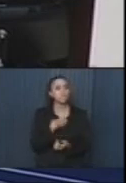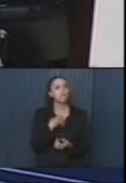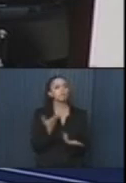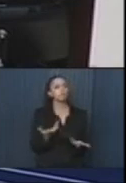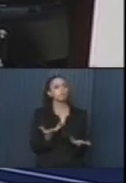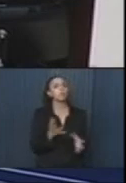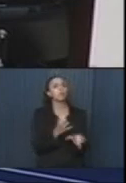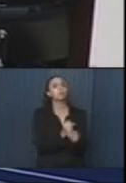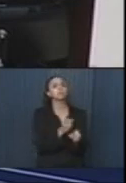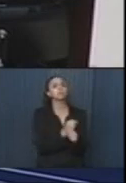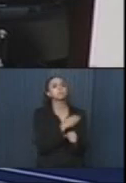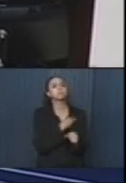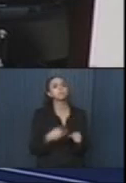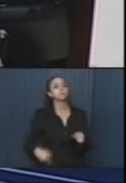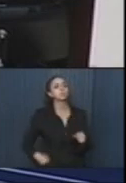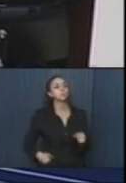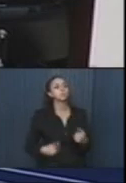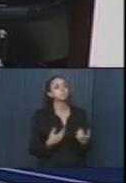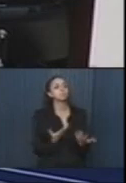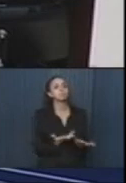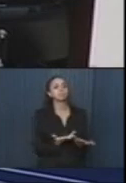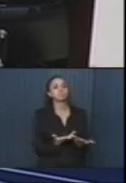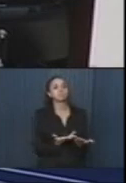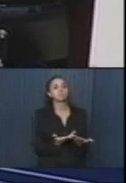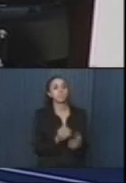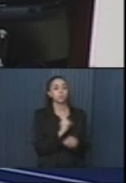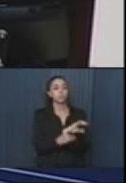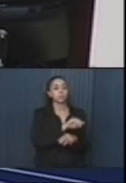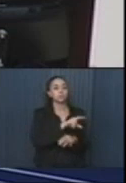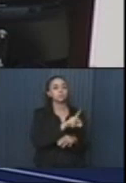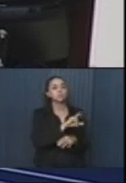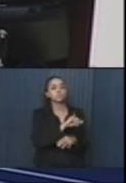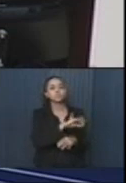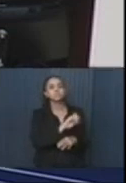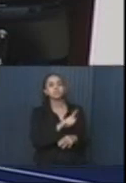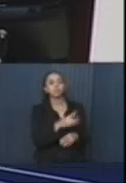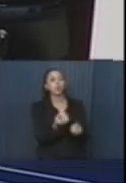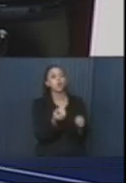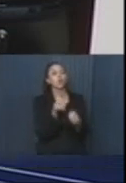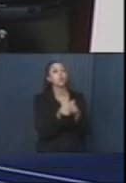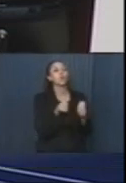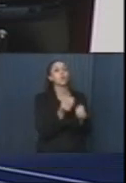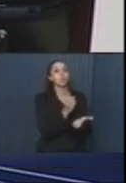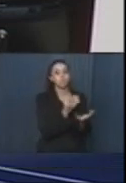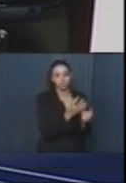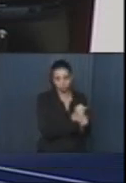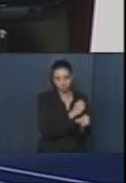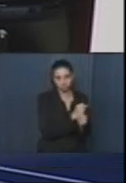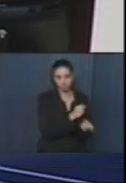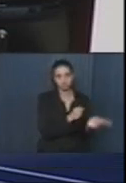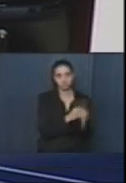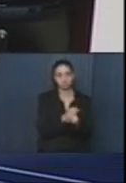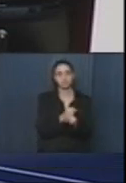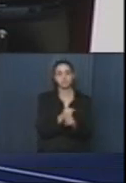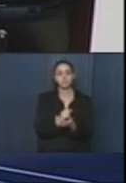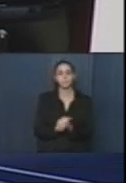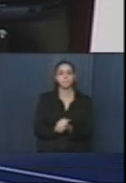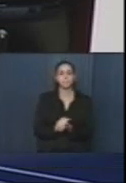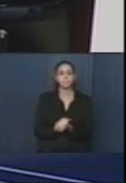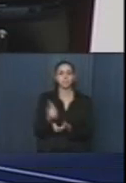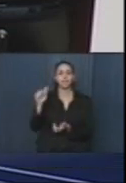contabilização pública nos montantes relativos aos depósitos judiciais. O tratamento orçamentário dos